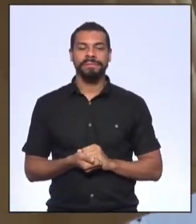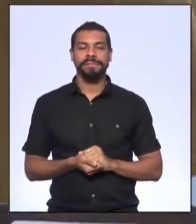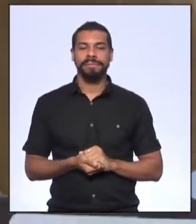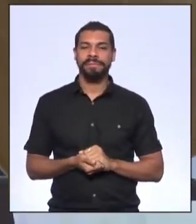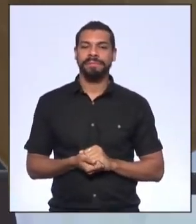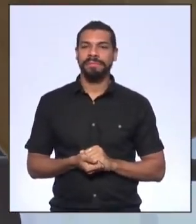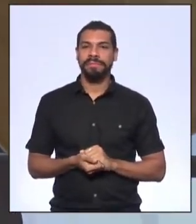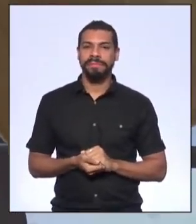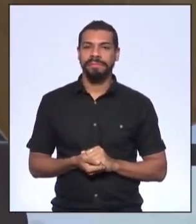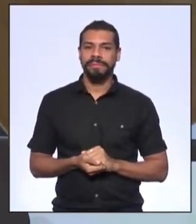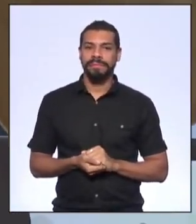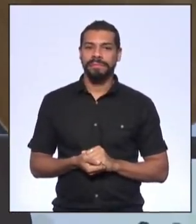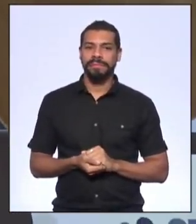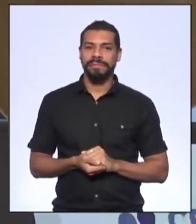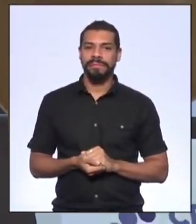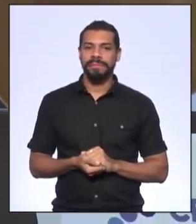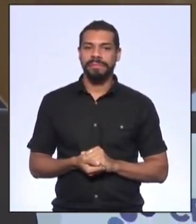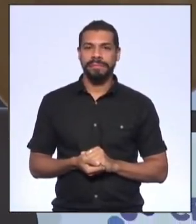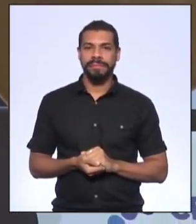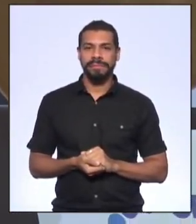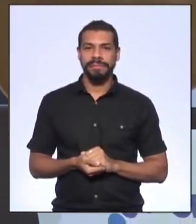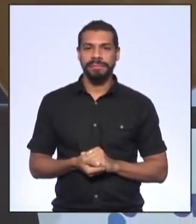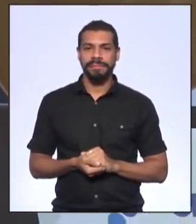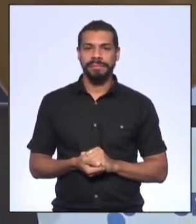ver o que vai acontecer.